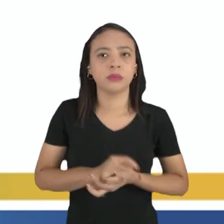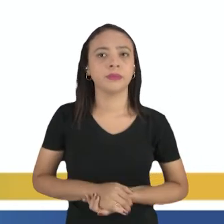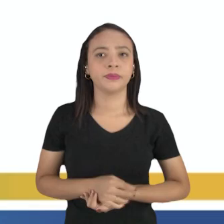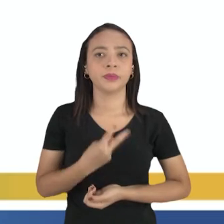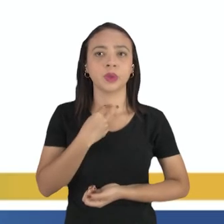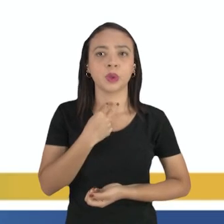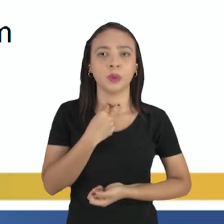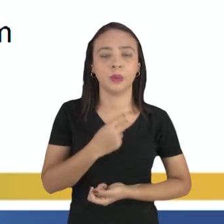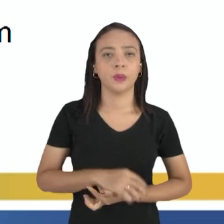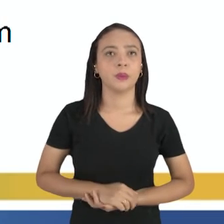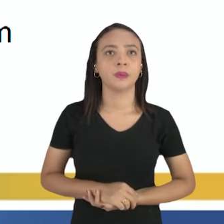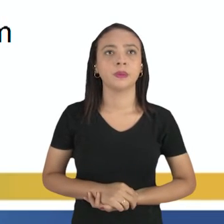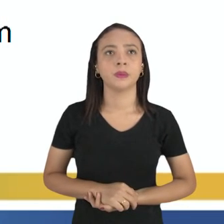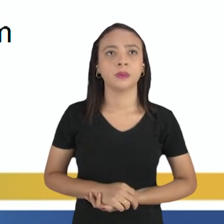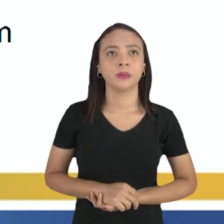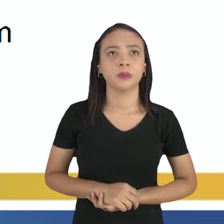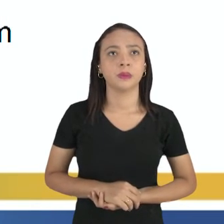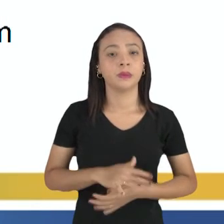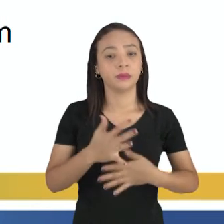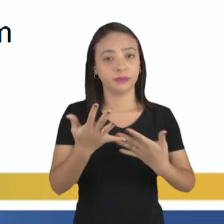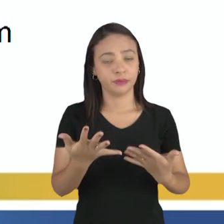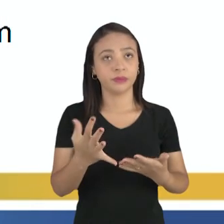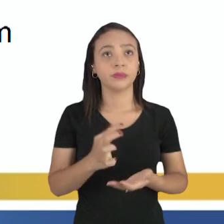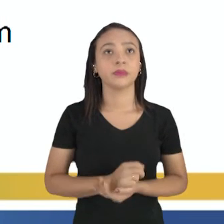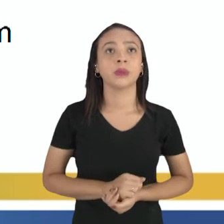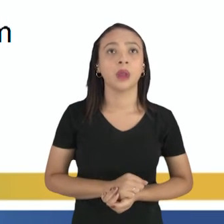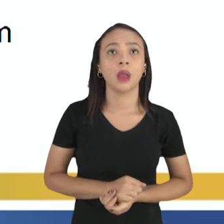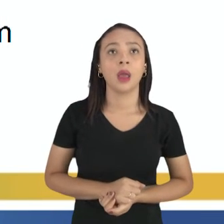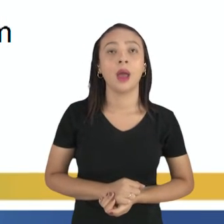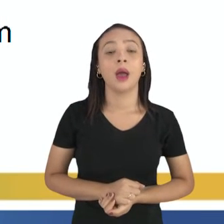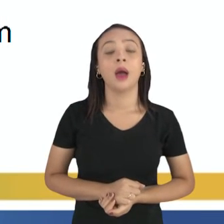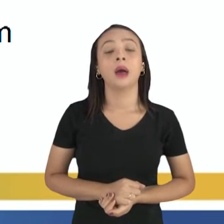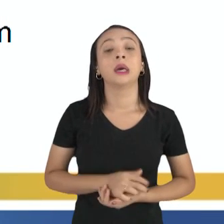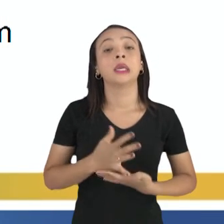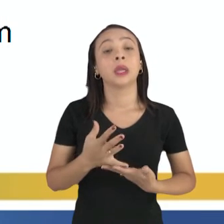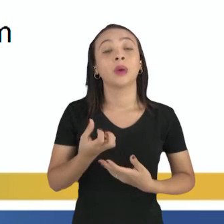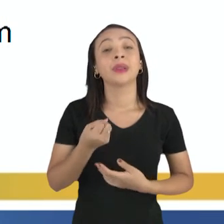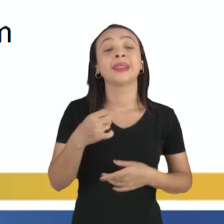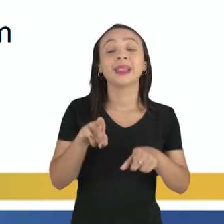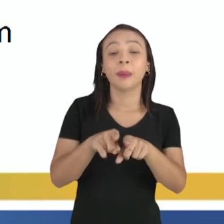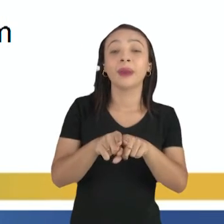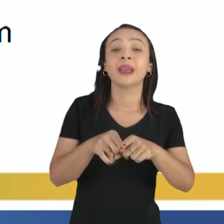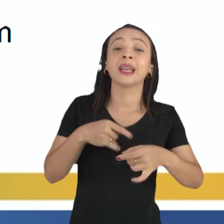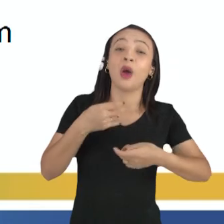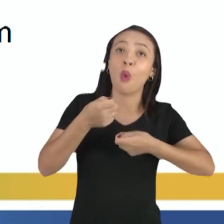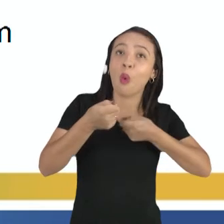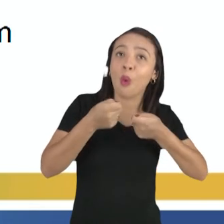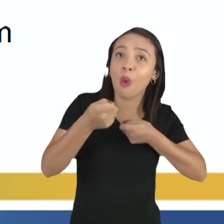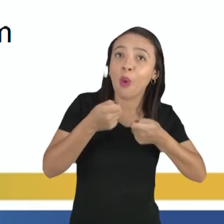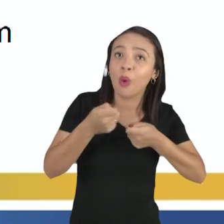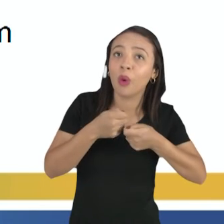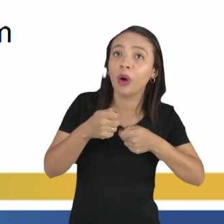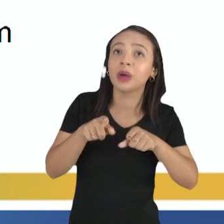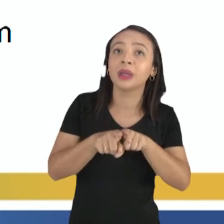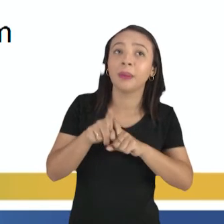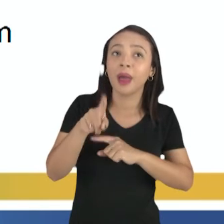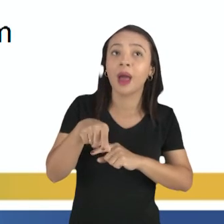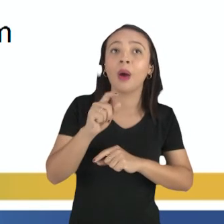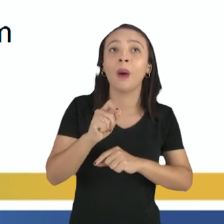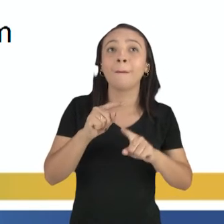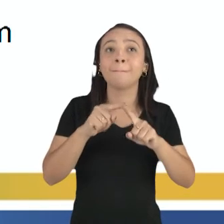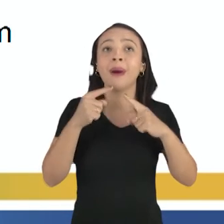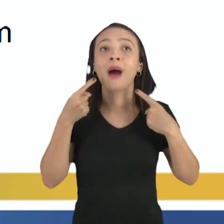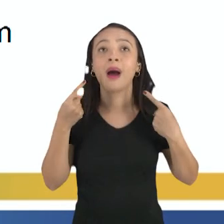capitalista controlador. A perversão, certamente, e controle, sem sombra de dúvida.